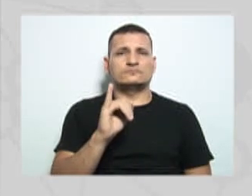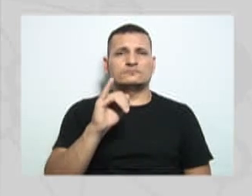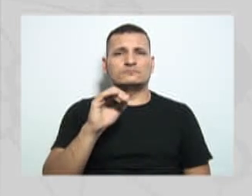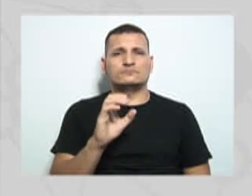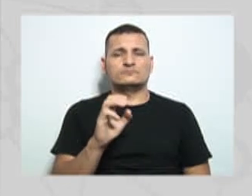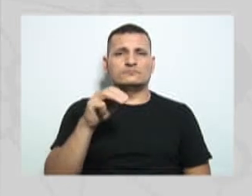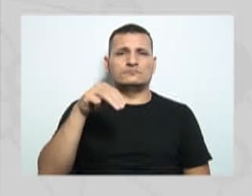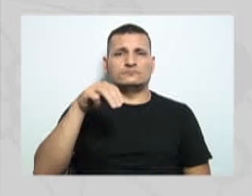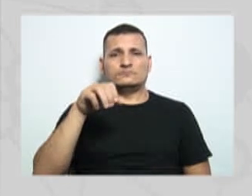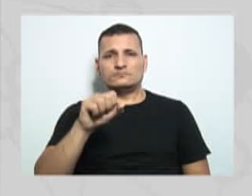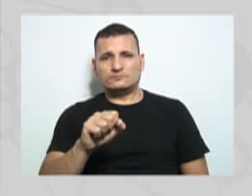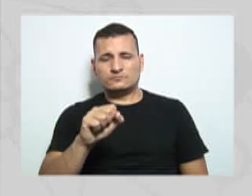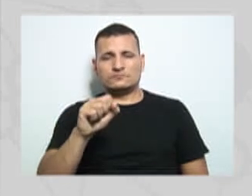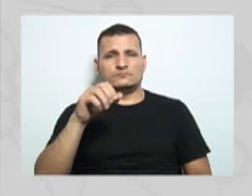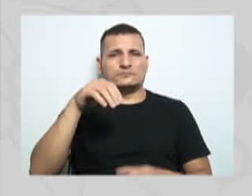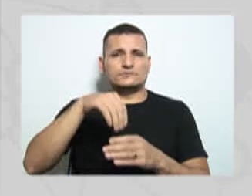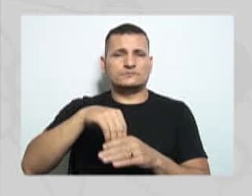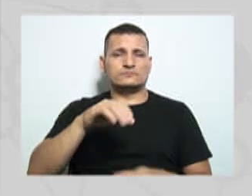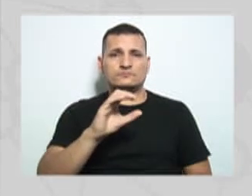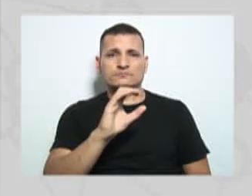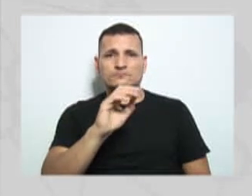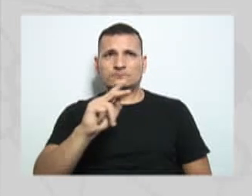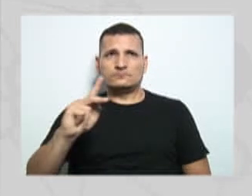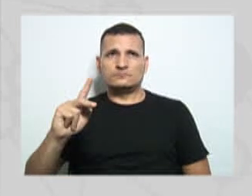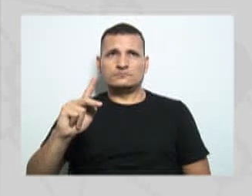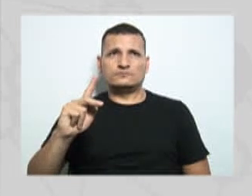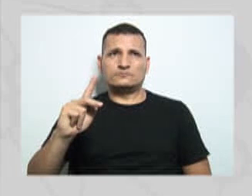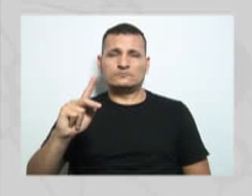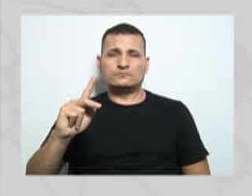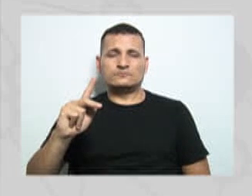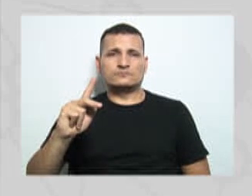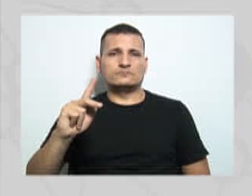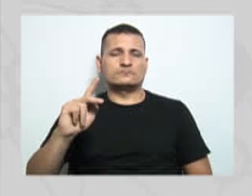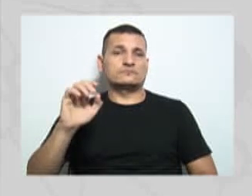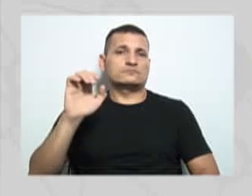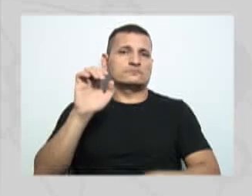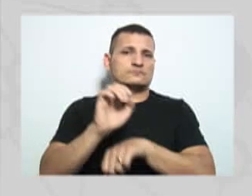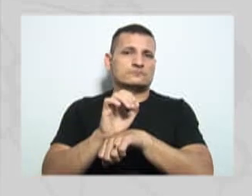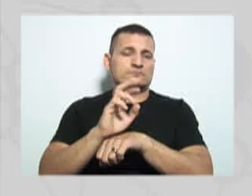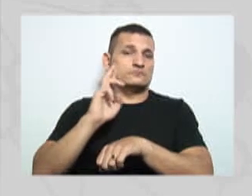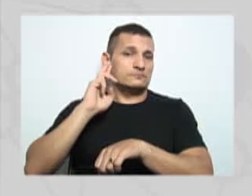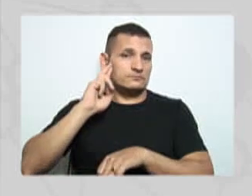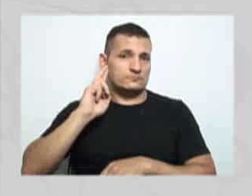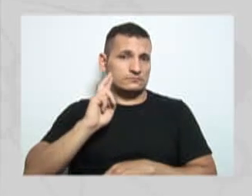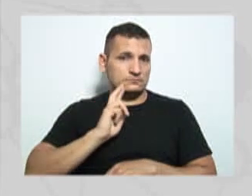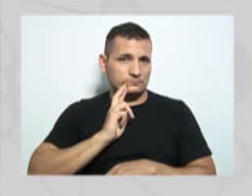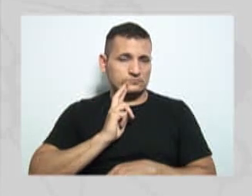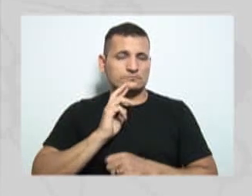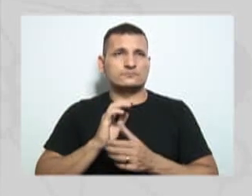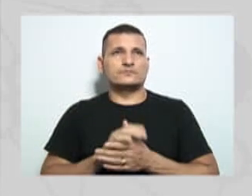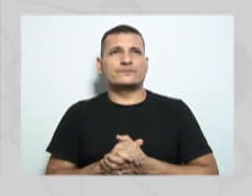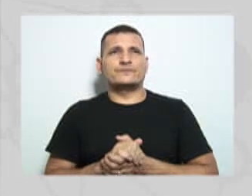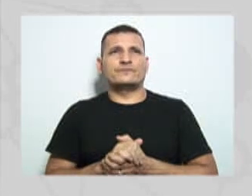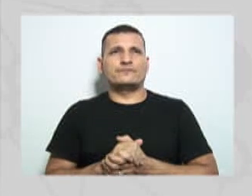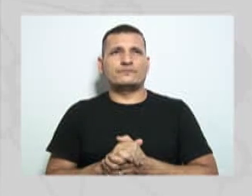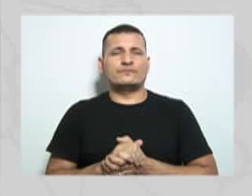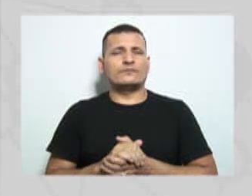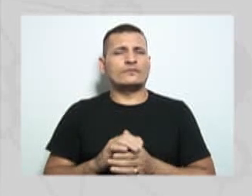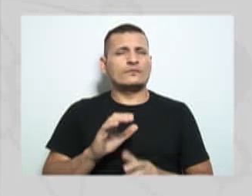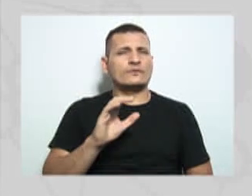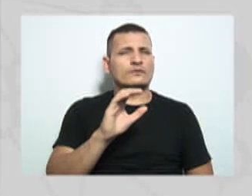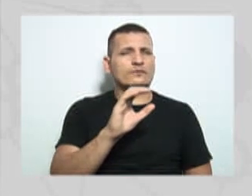O ICMS é em cooperativas do estado de Rondônia. Vamos lá. Nas saídas internas interestaduais realizadas por